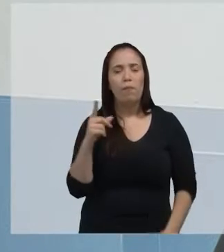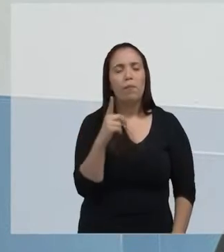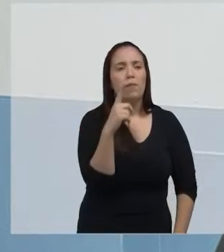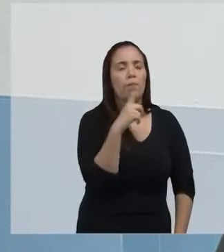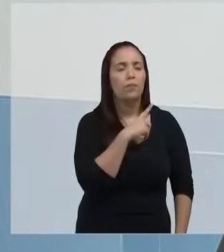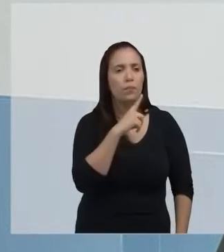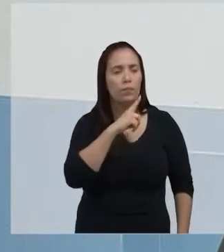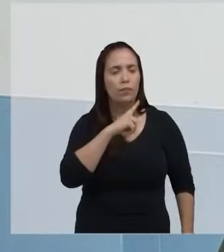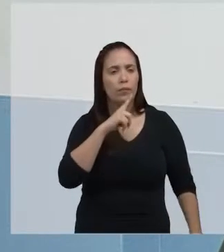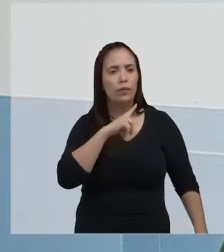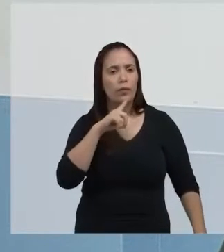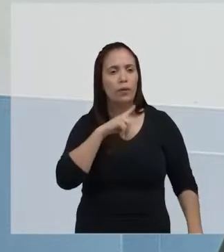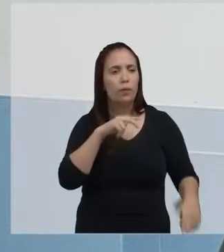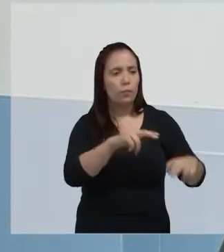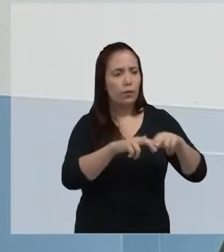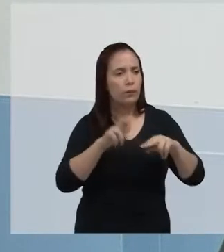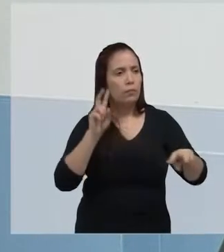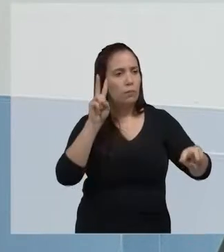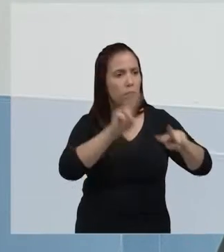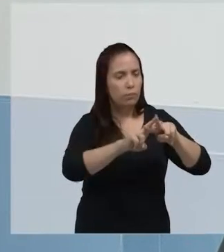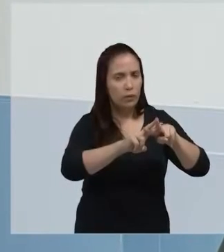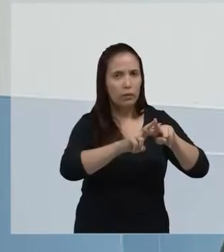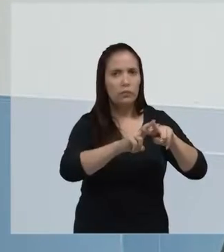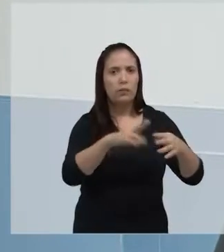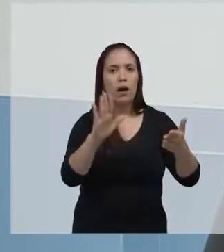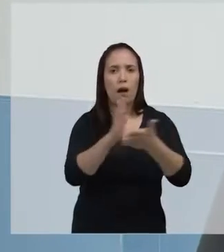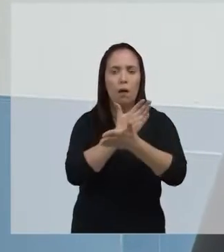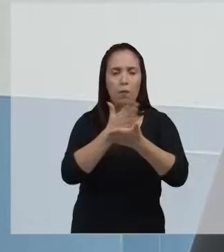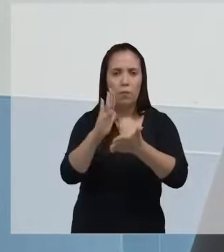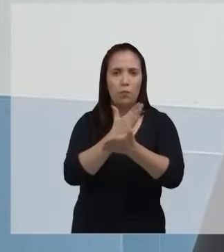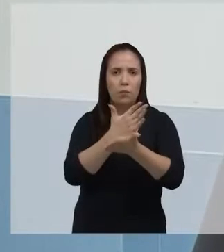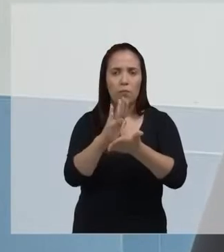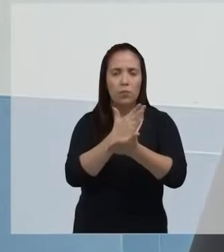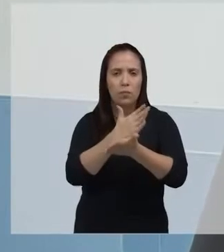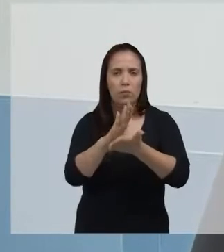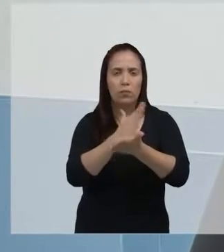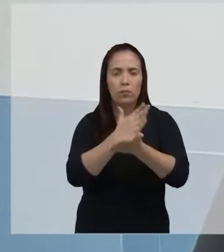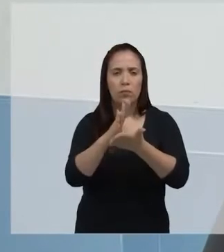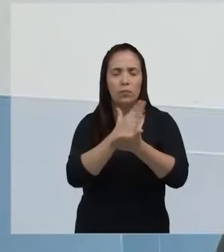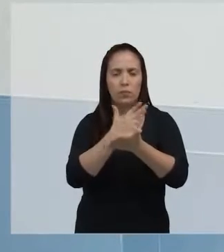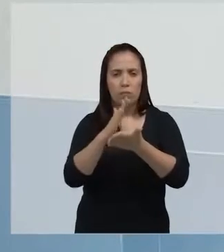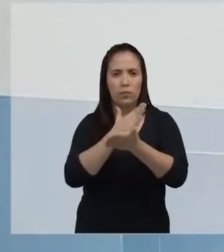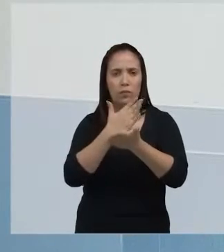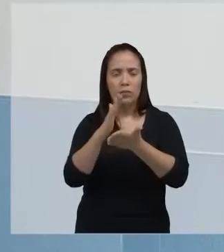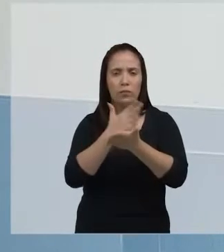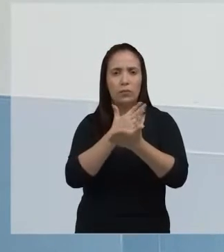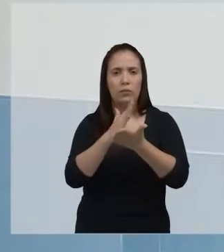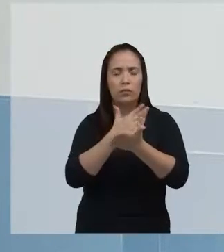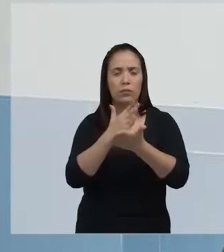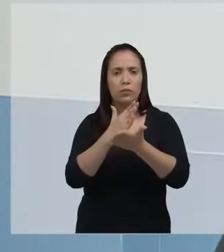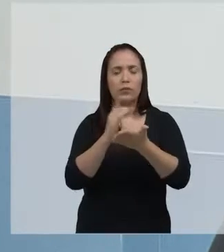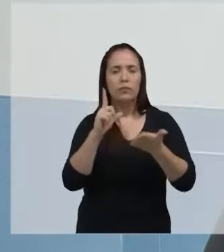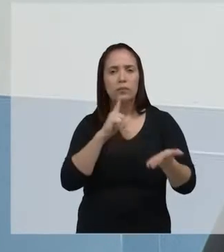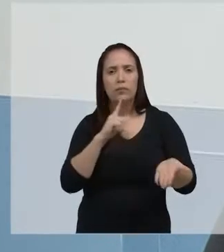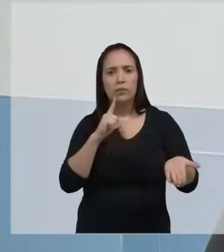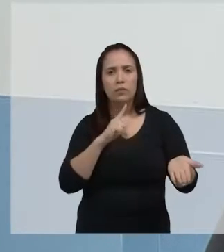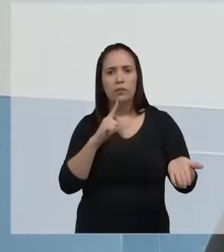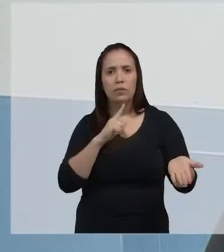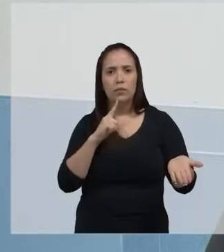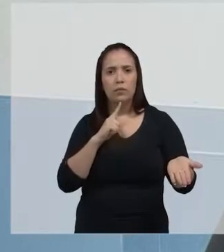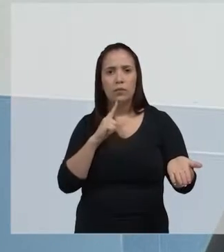que potencializaram a prisão de uns e relaxaram a prisão de outros, sem existir